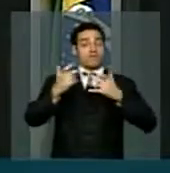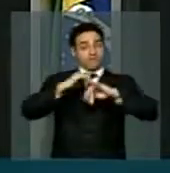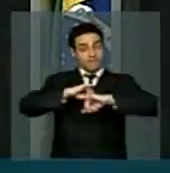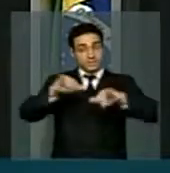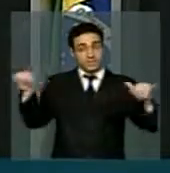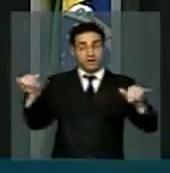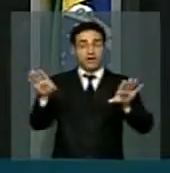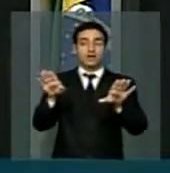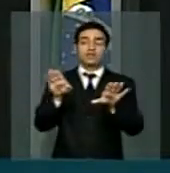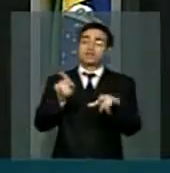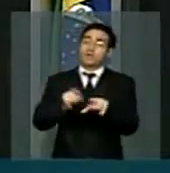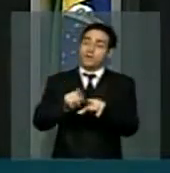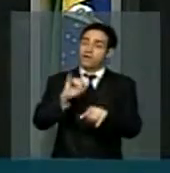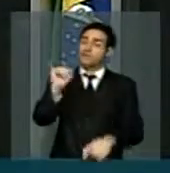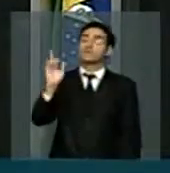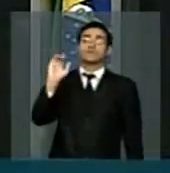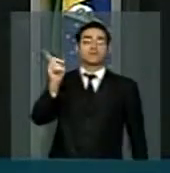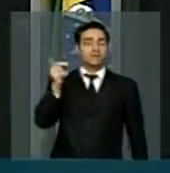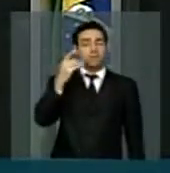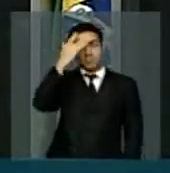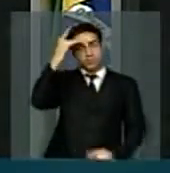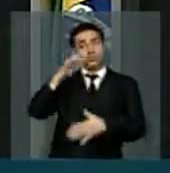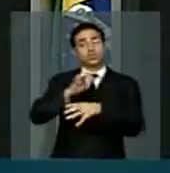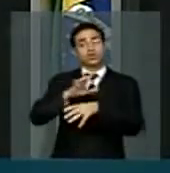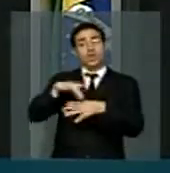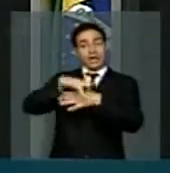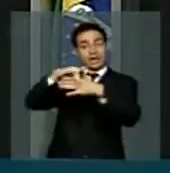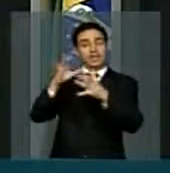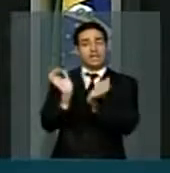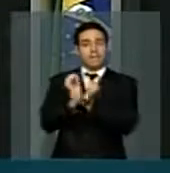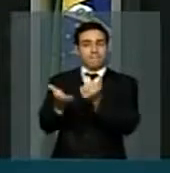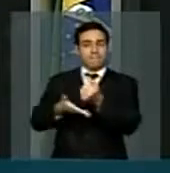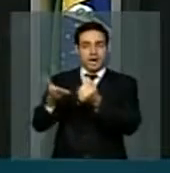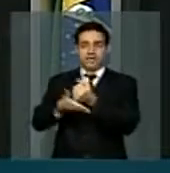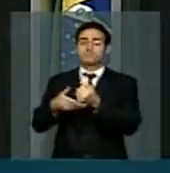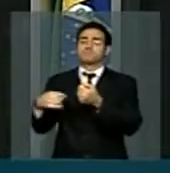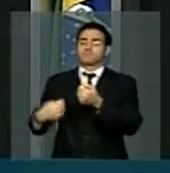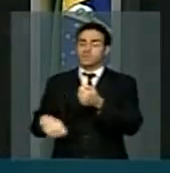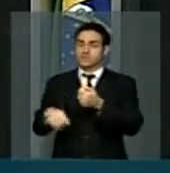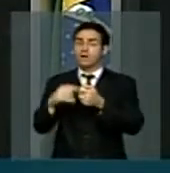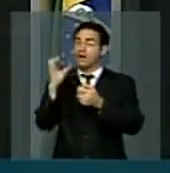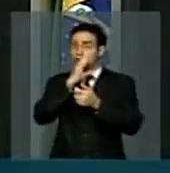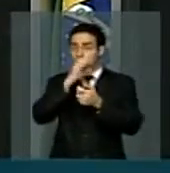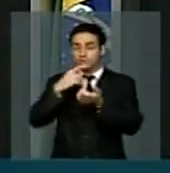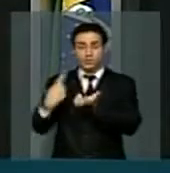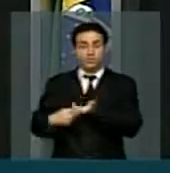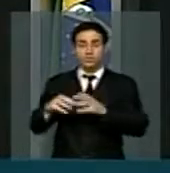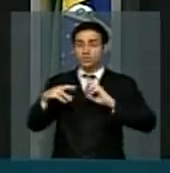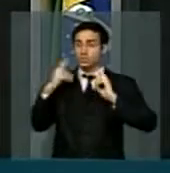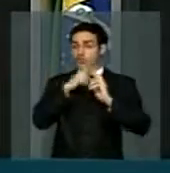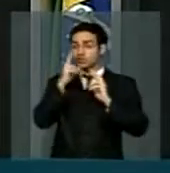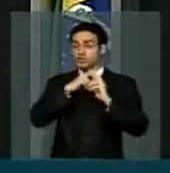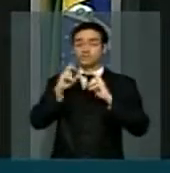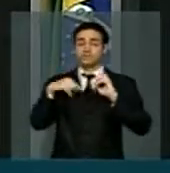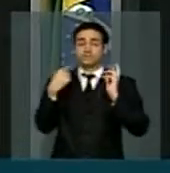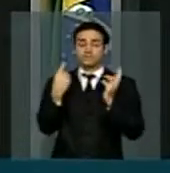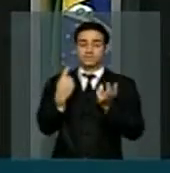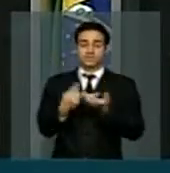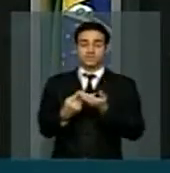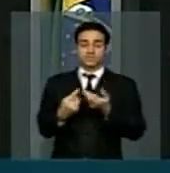e chamar a responsabilidade dos líderes da base para poder reunir-se urgentemente, com vistas a que não tenhamos